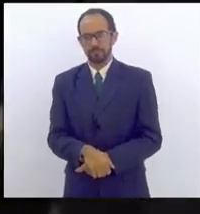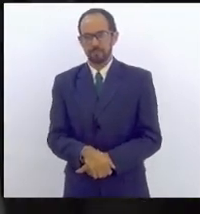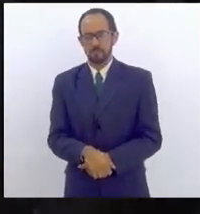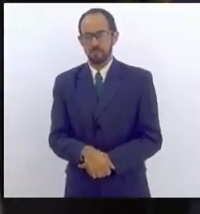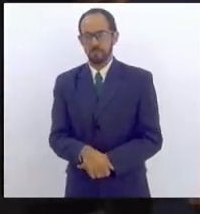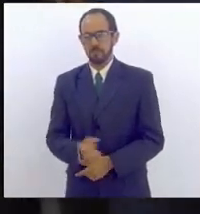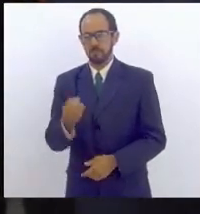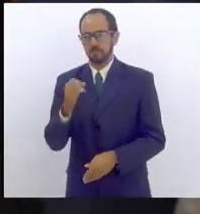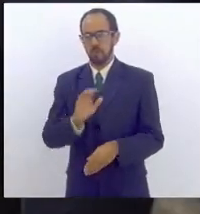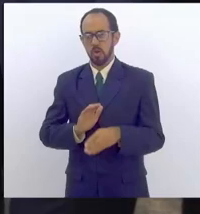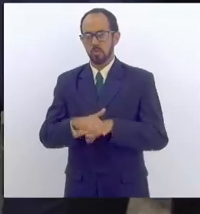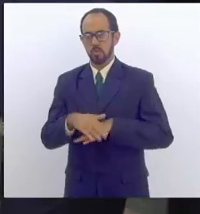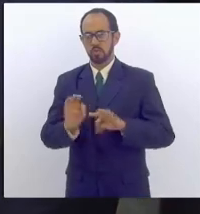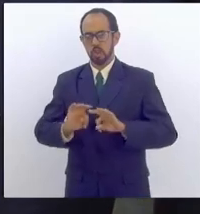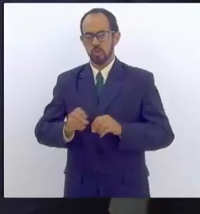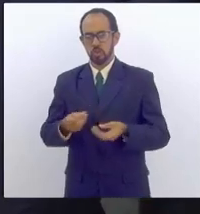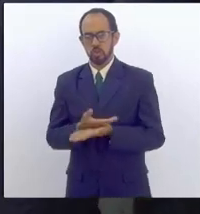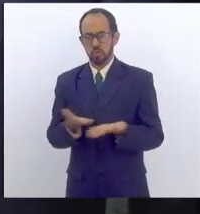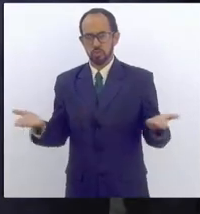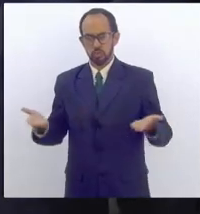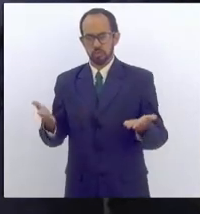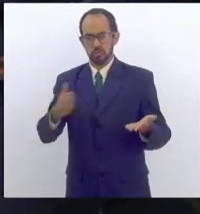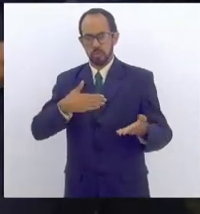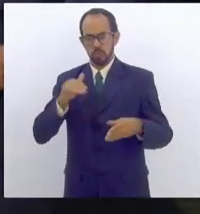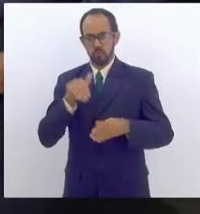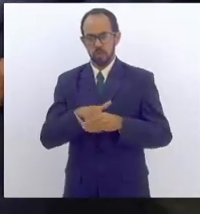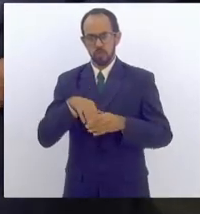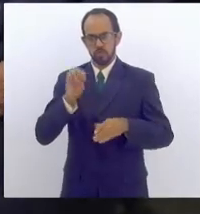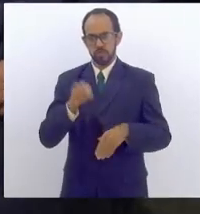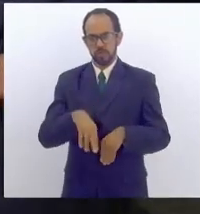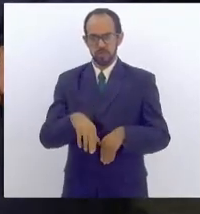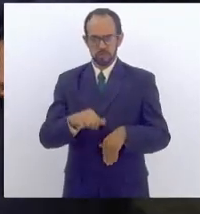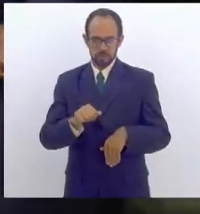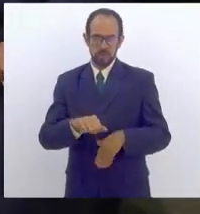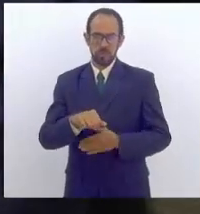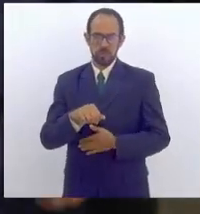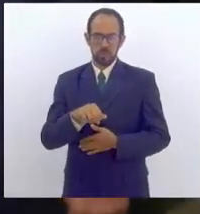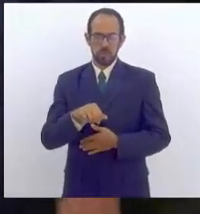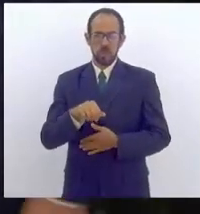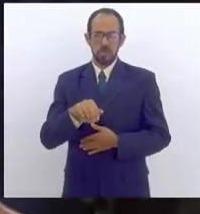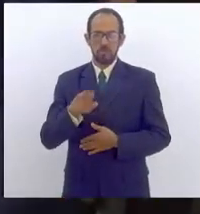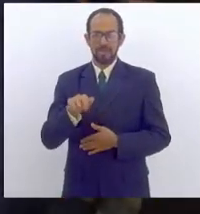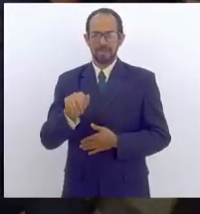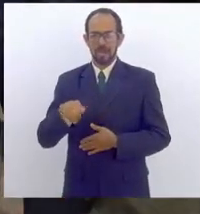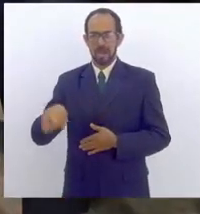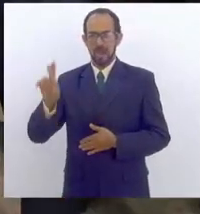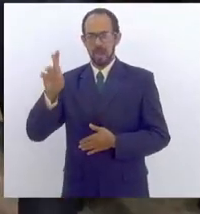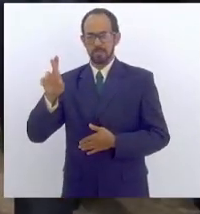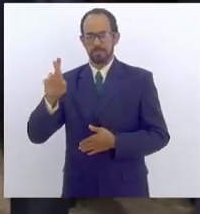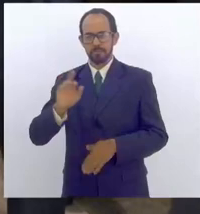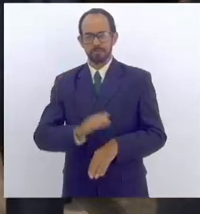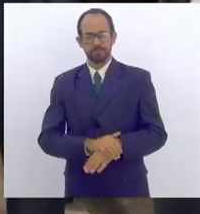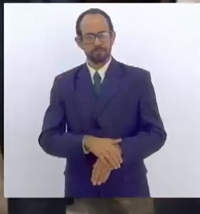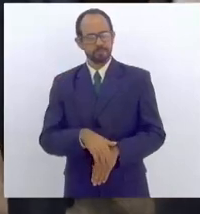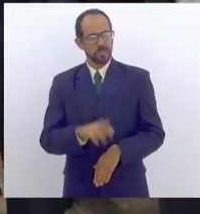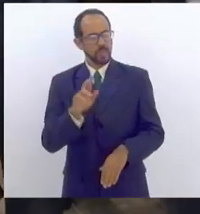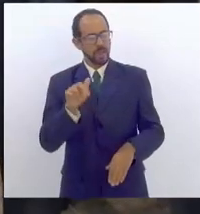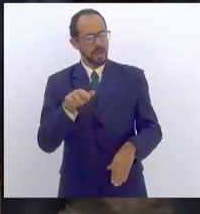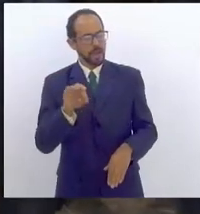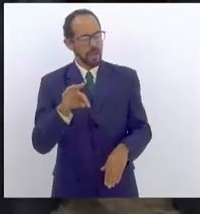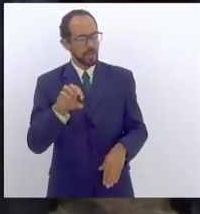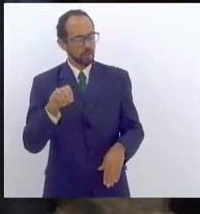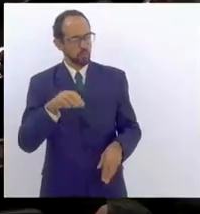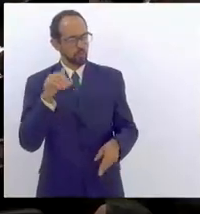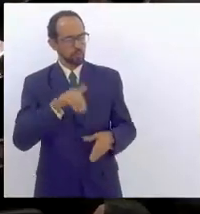Boa noite a todos e a todas. Meu voto é sim, voto Rodrigo Bacelar. Deputado Renato Miranda vota